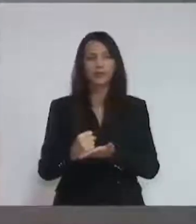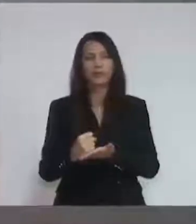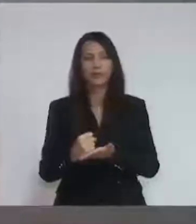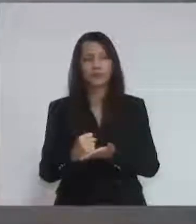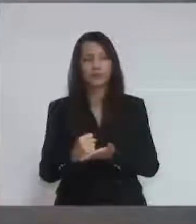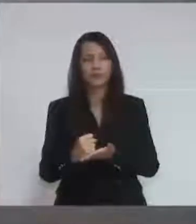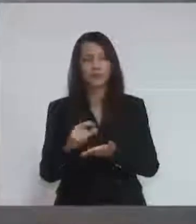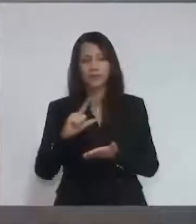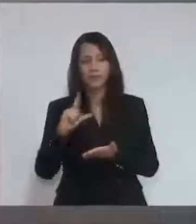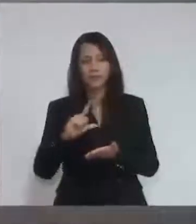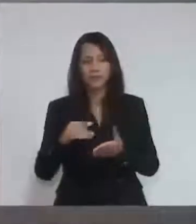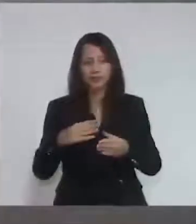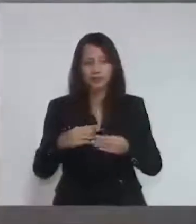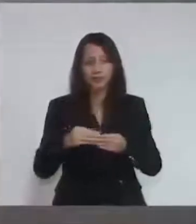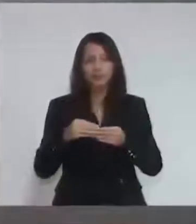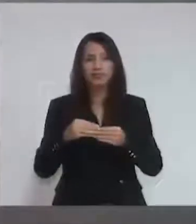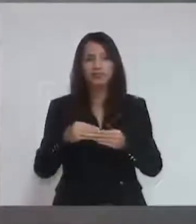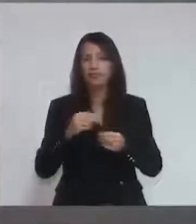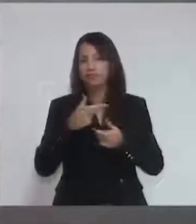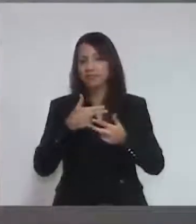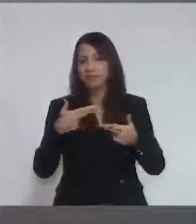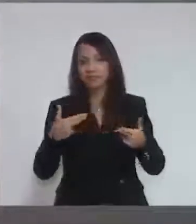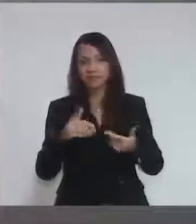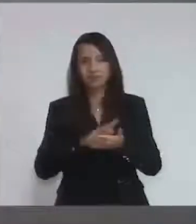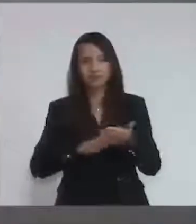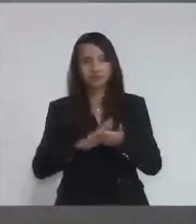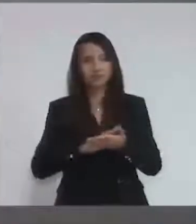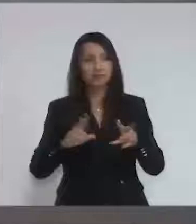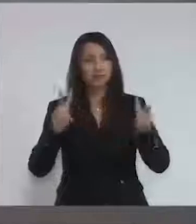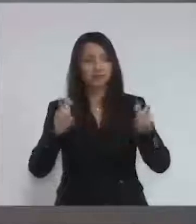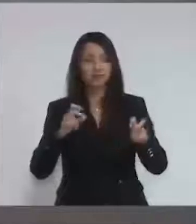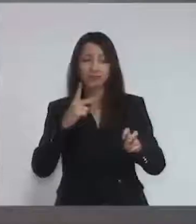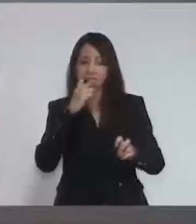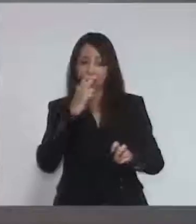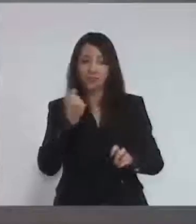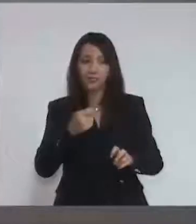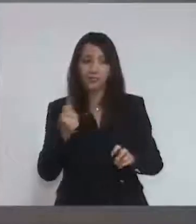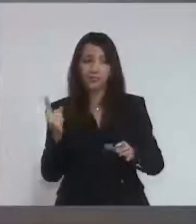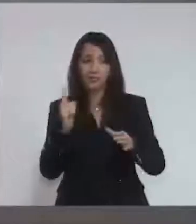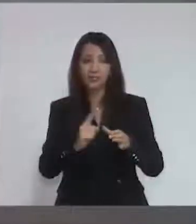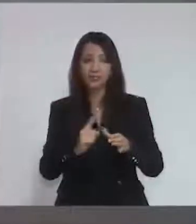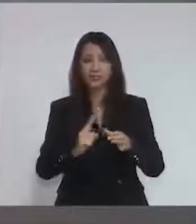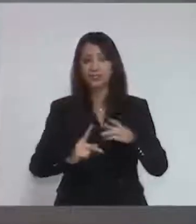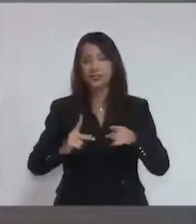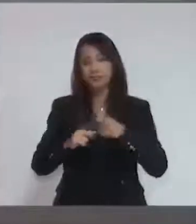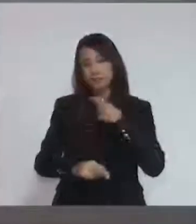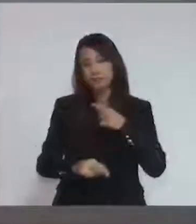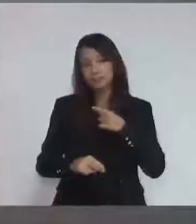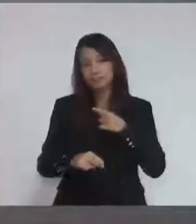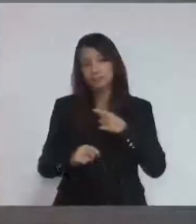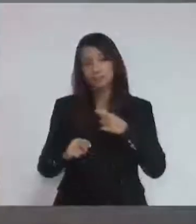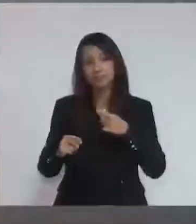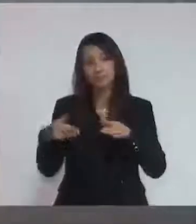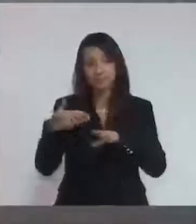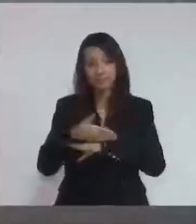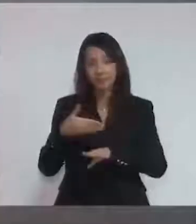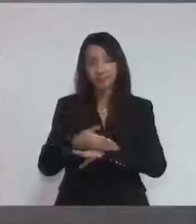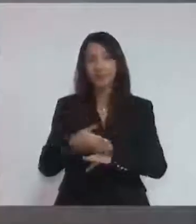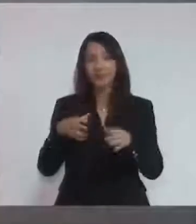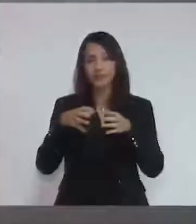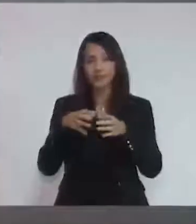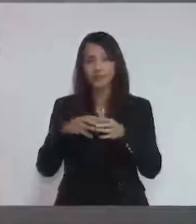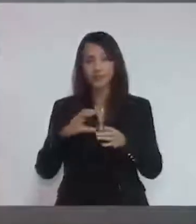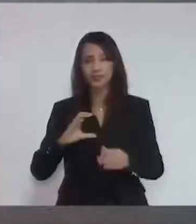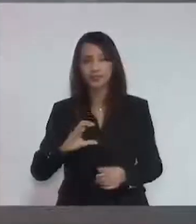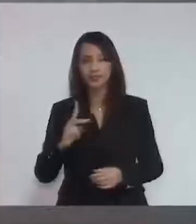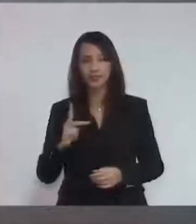nem aditamentos, nada do tipo, né? Na minha opinião, ele não deveria estar também impedido. Então, só para a gente também colocar aqui